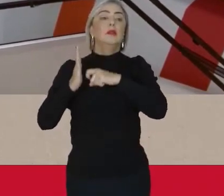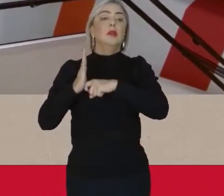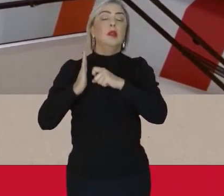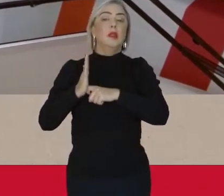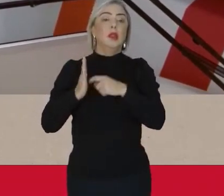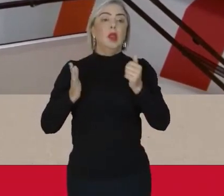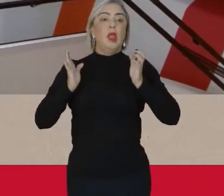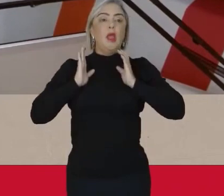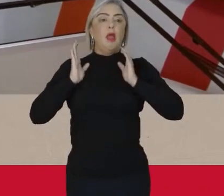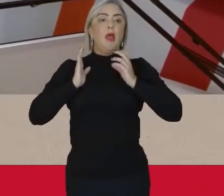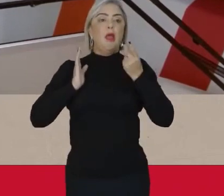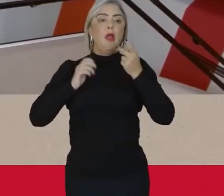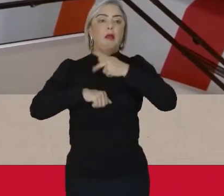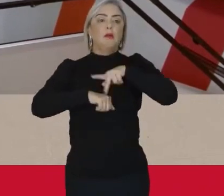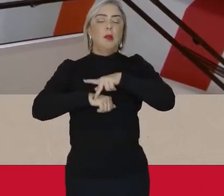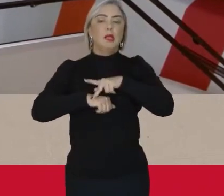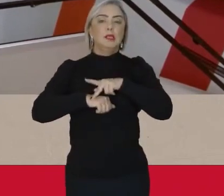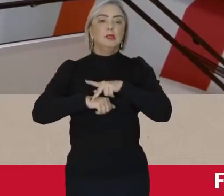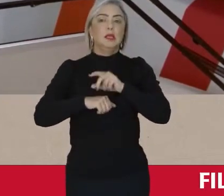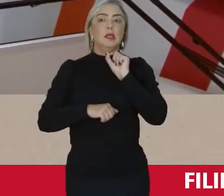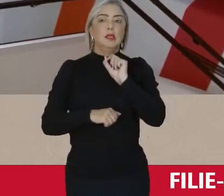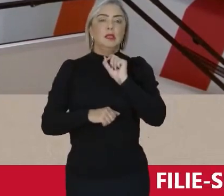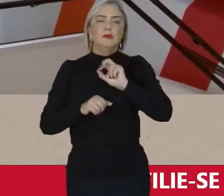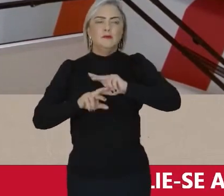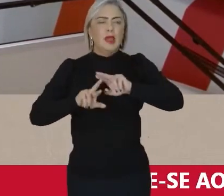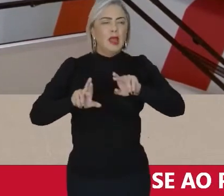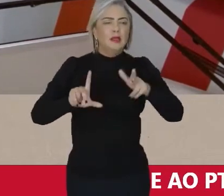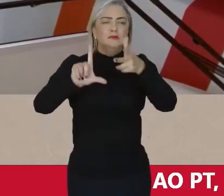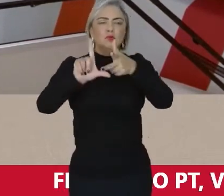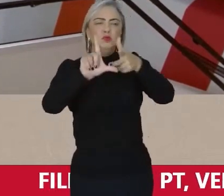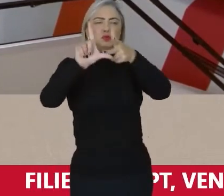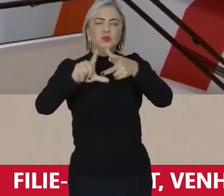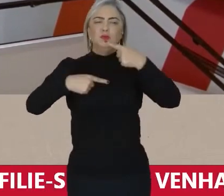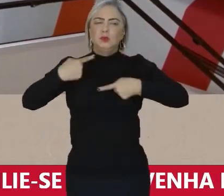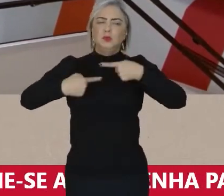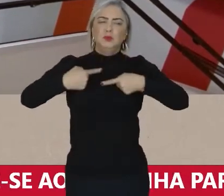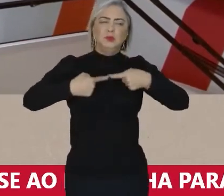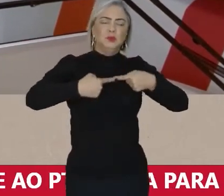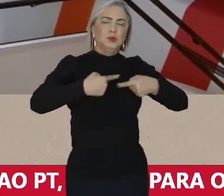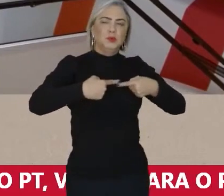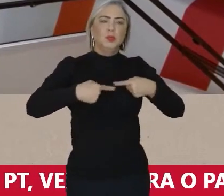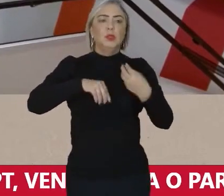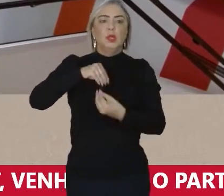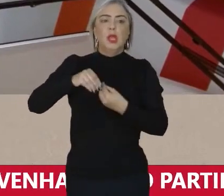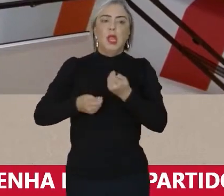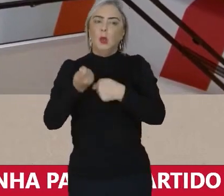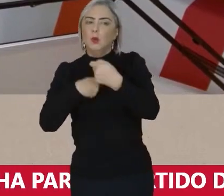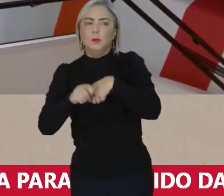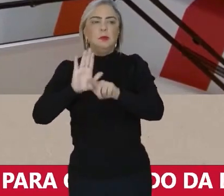ricos no país, ela rendeu, depois de várias lives e debates, em que se envolveram